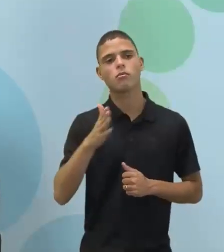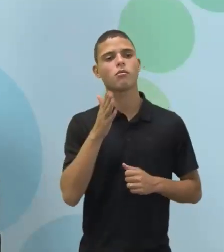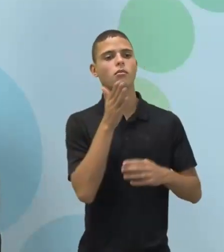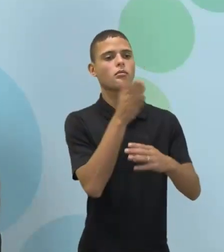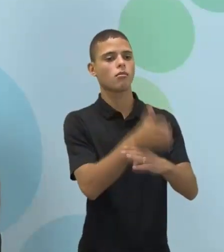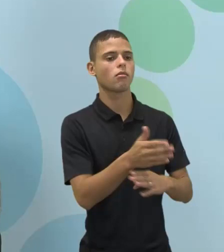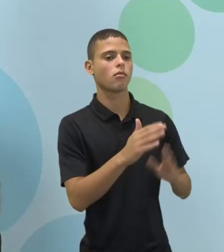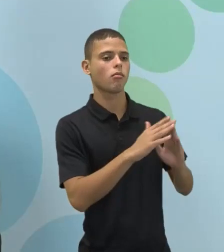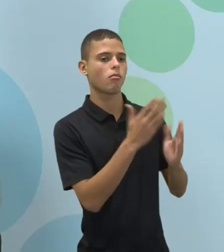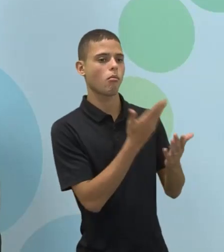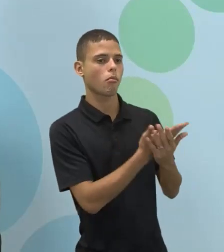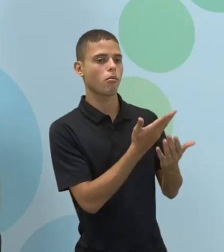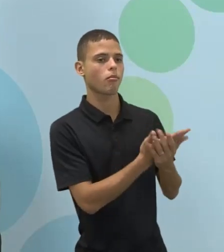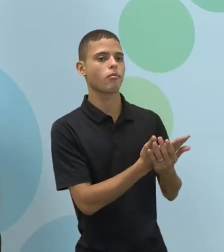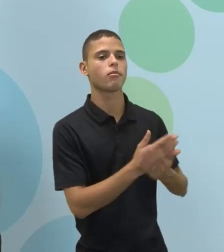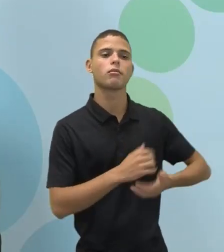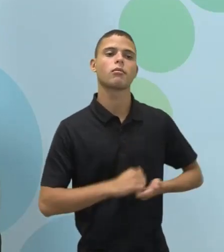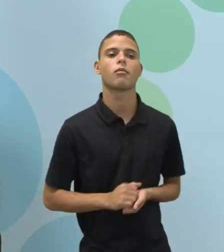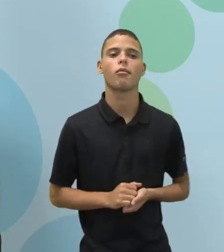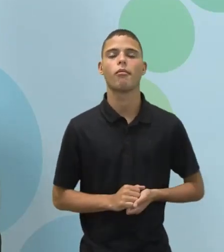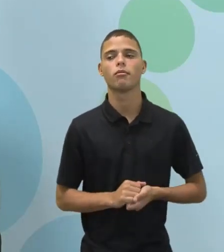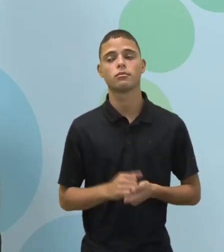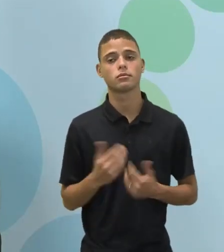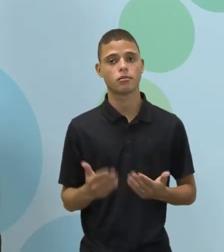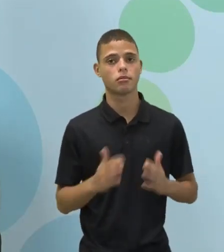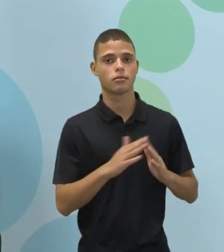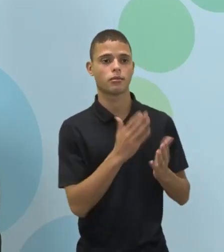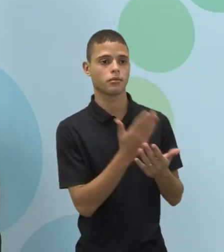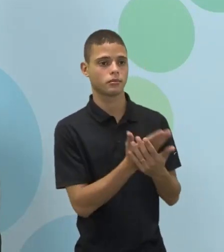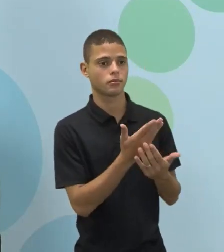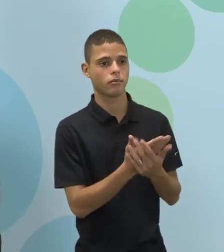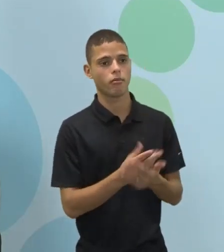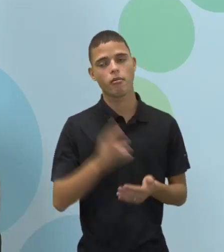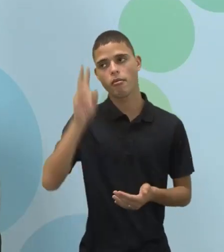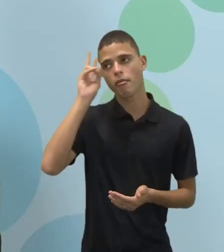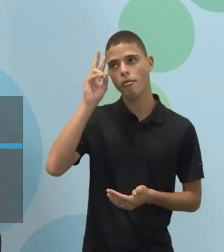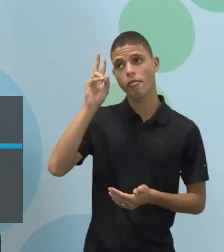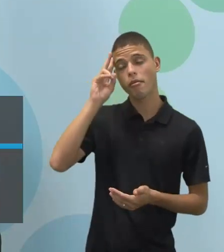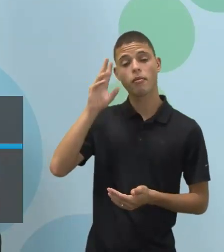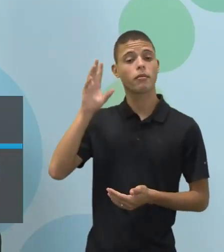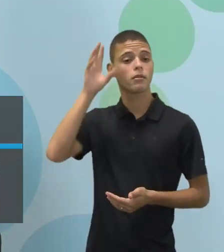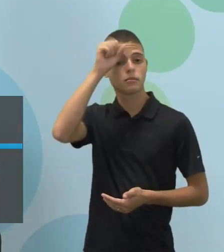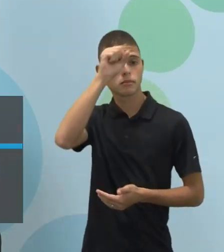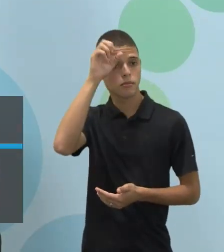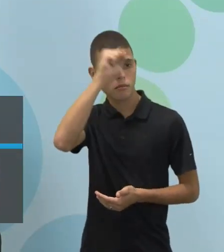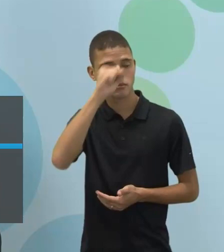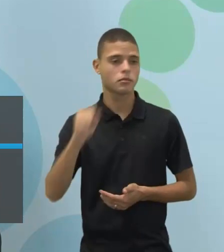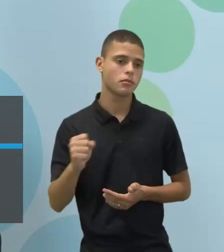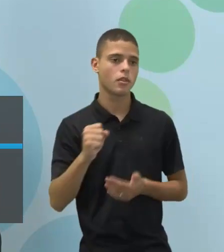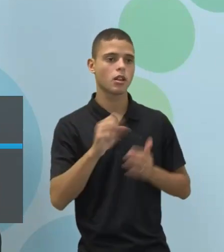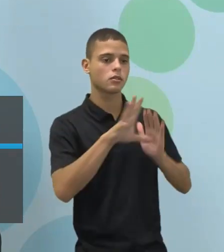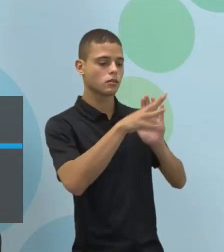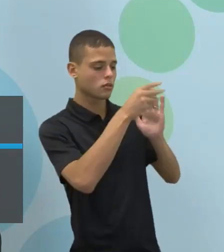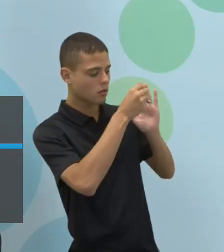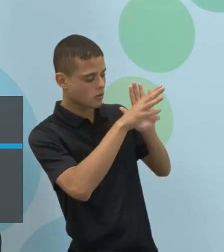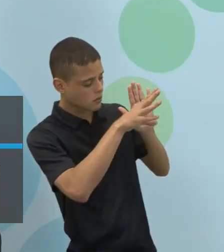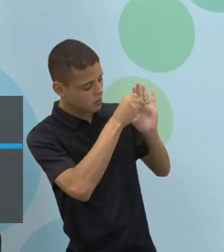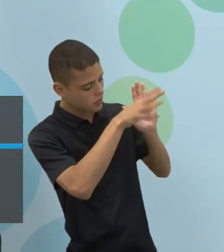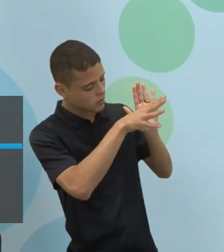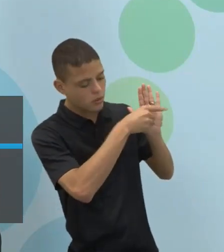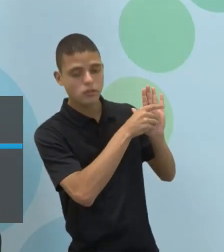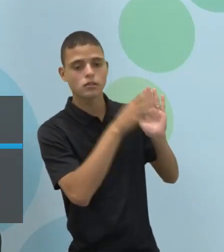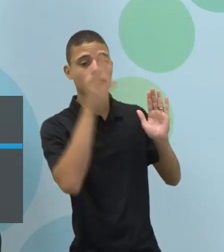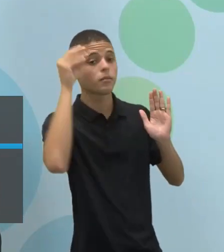aplicação real. Mas veja, a escola historicamente ela aprendeu a sistematizar o conhecimento humano. Então, a